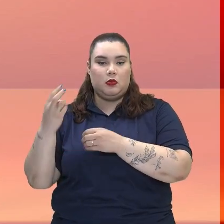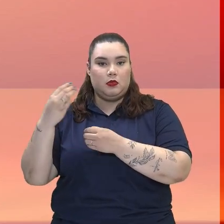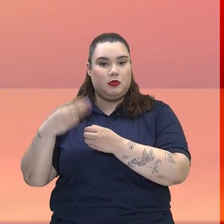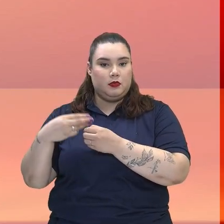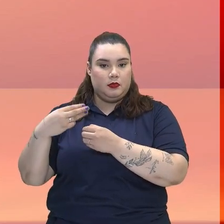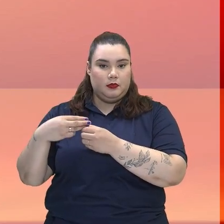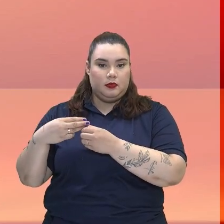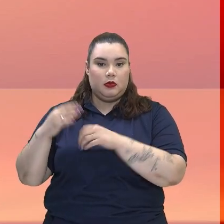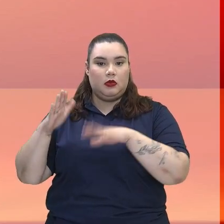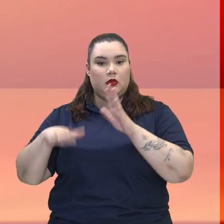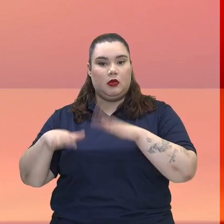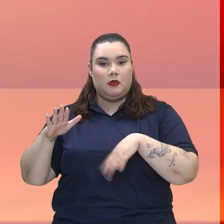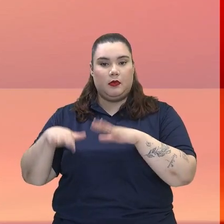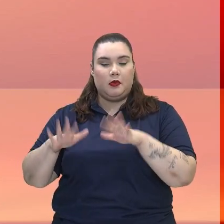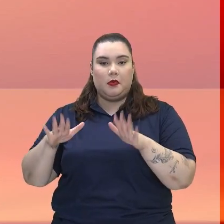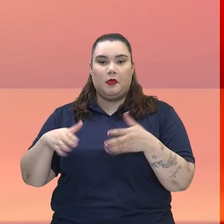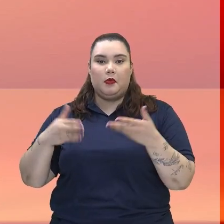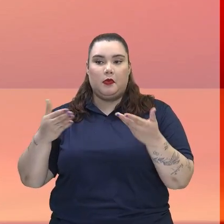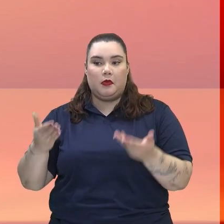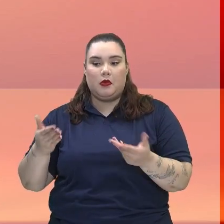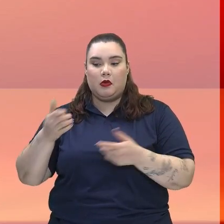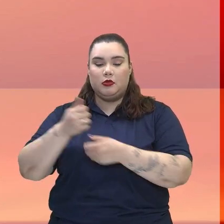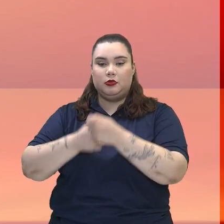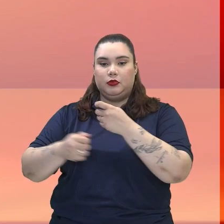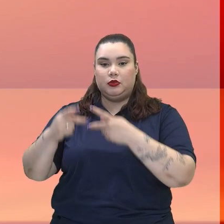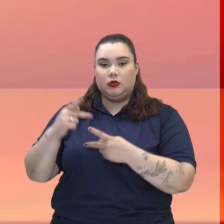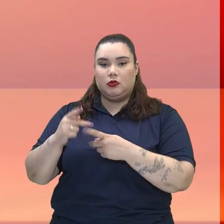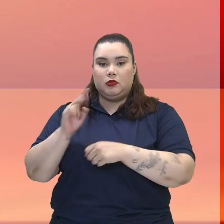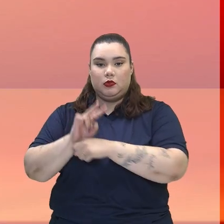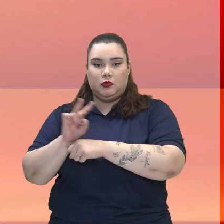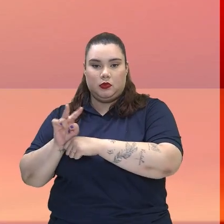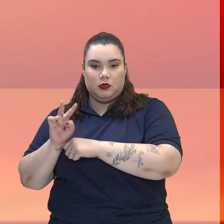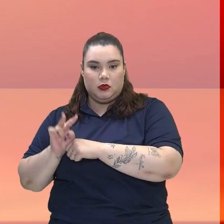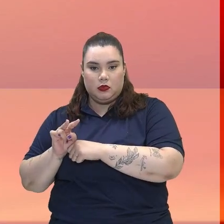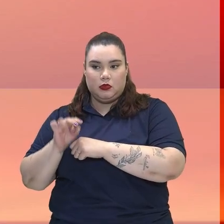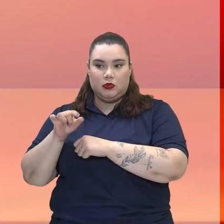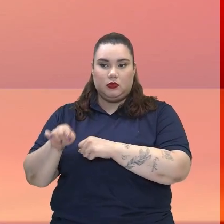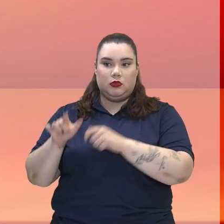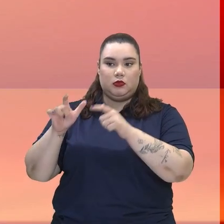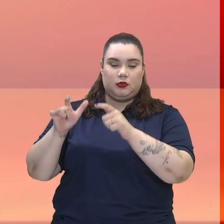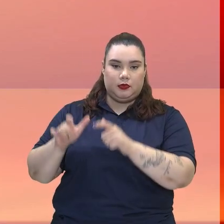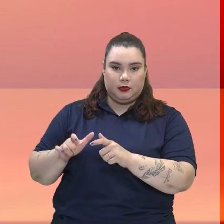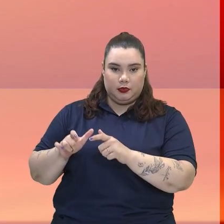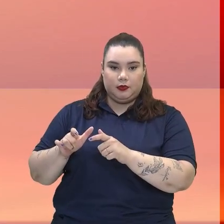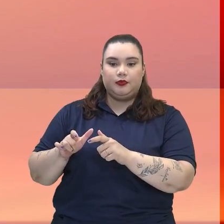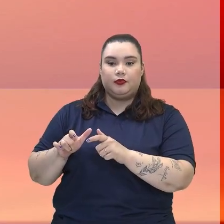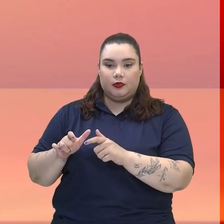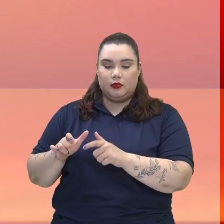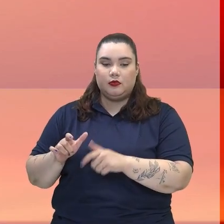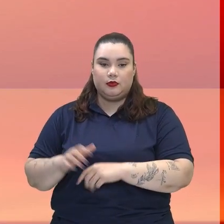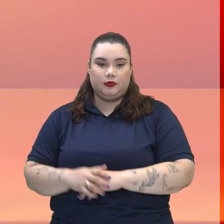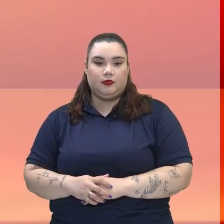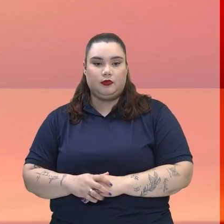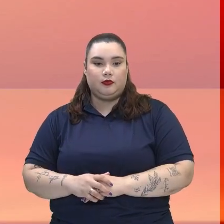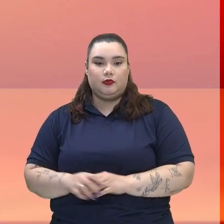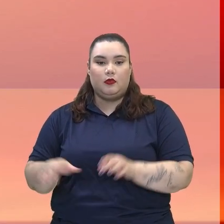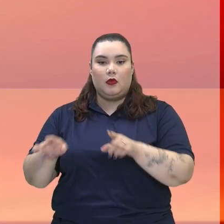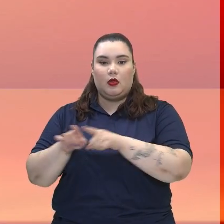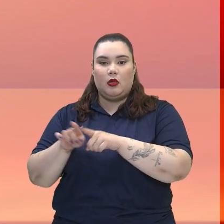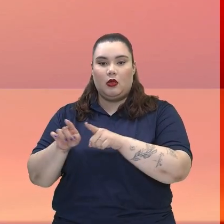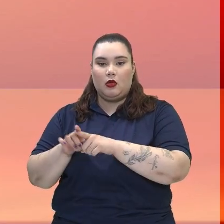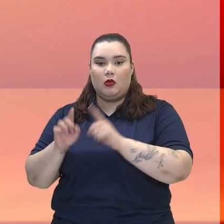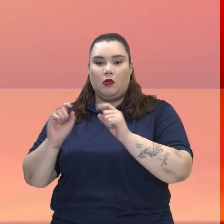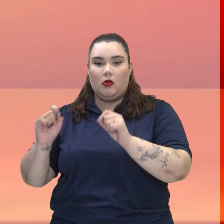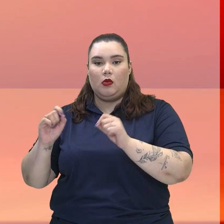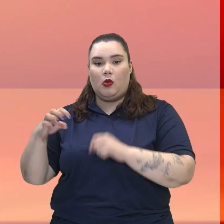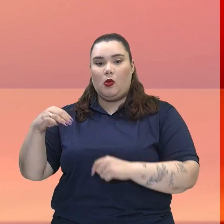municipal, dependendo de qual esfera administrativa está à frente dessa unidade de conservação. Ainda temos o